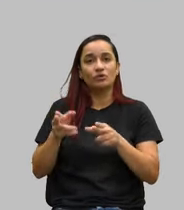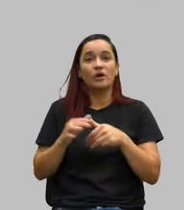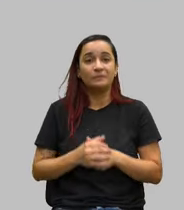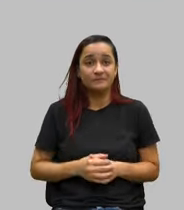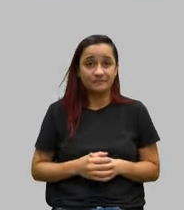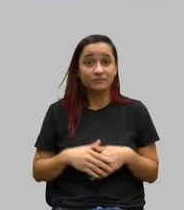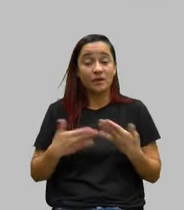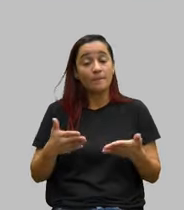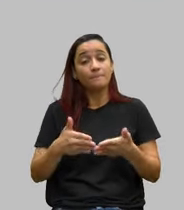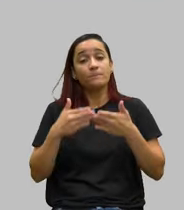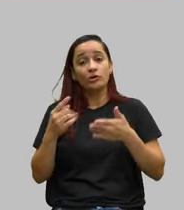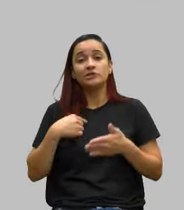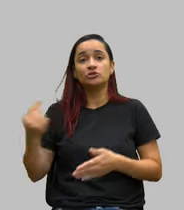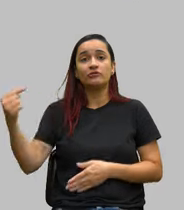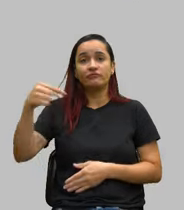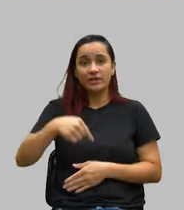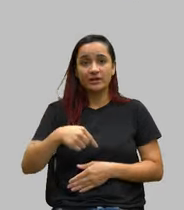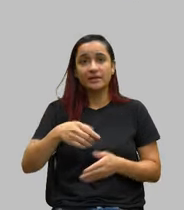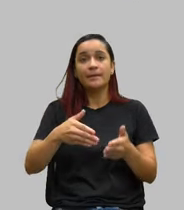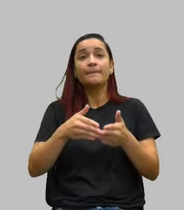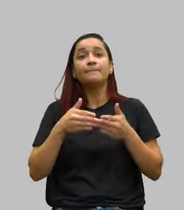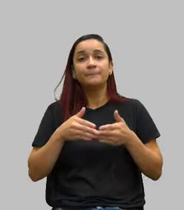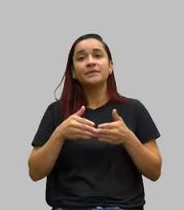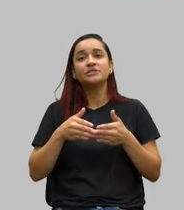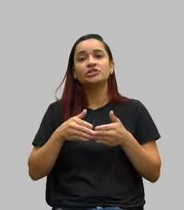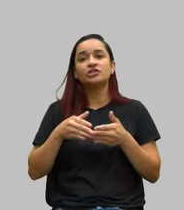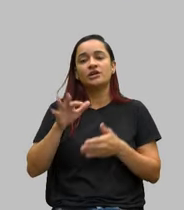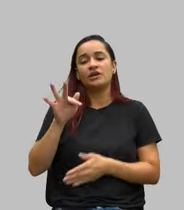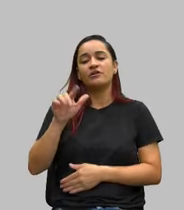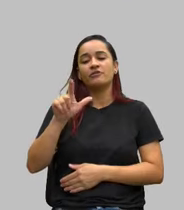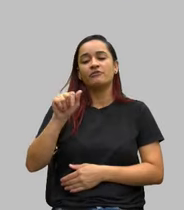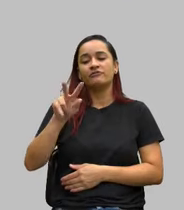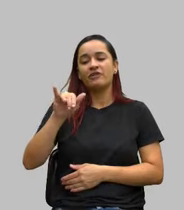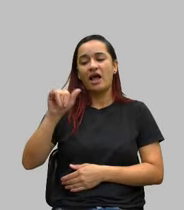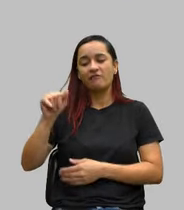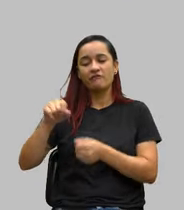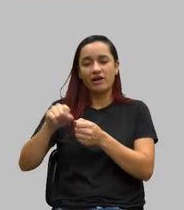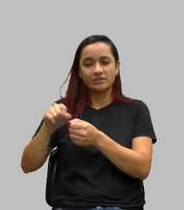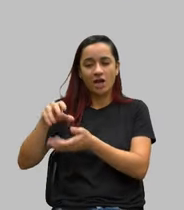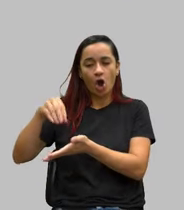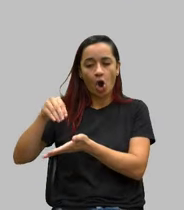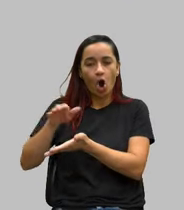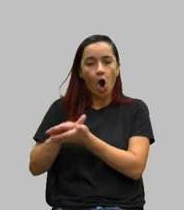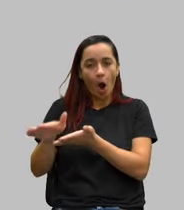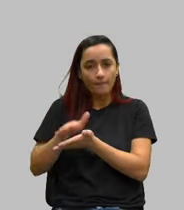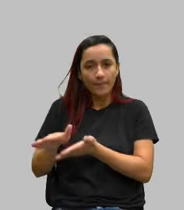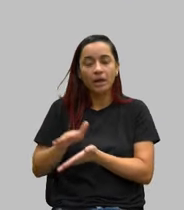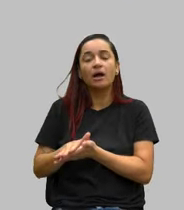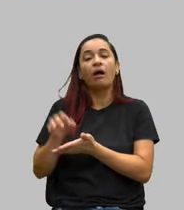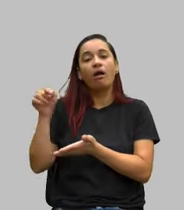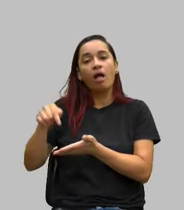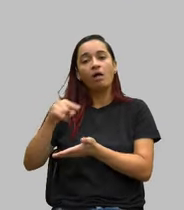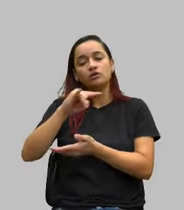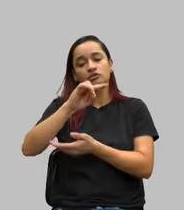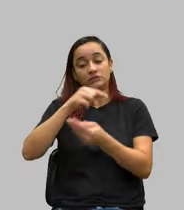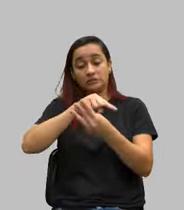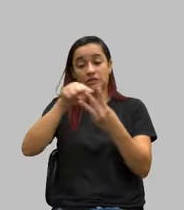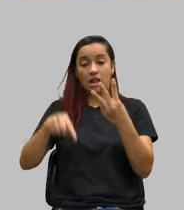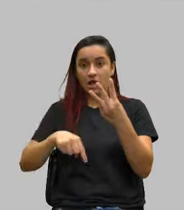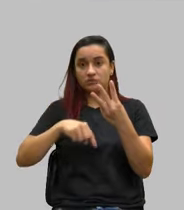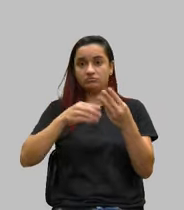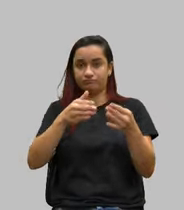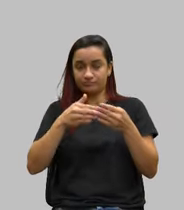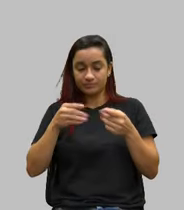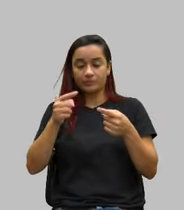estamos aqui pedindo a cópia a nossa consultora Flávia aqui para providenciar a cópia agora dos três requerimentos eu fiz um requerimento a